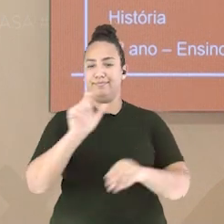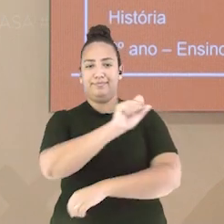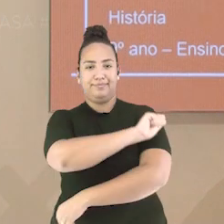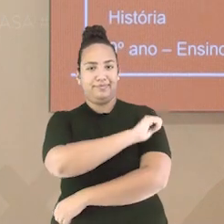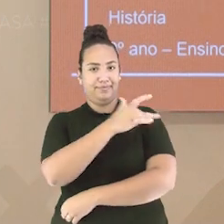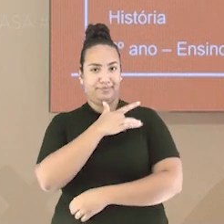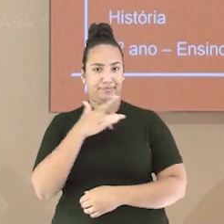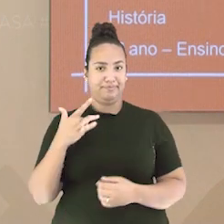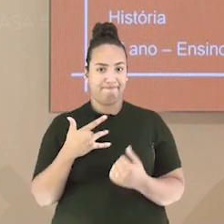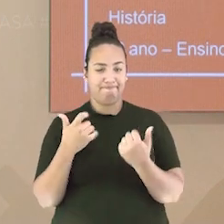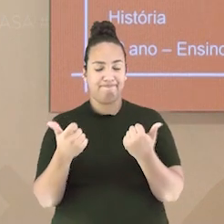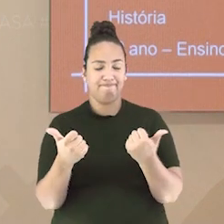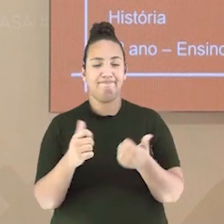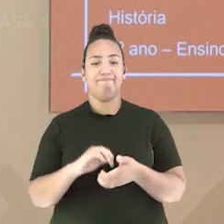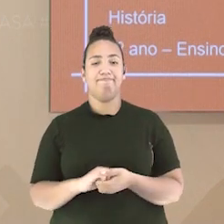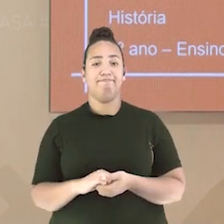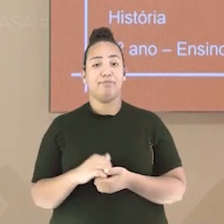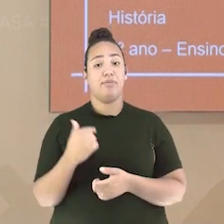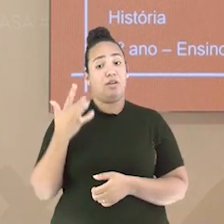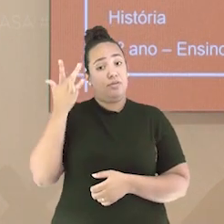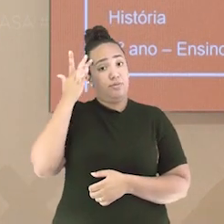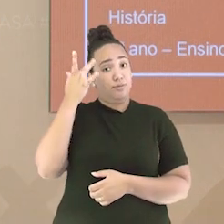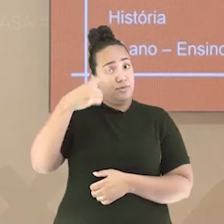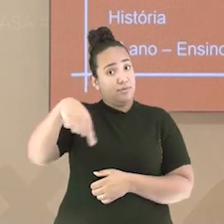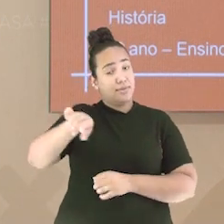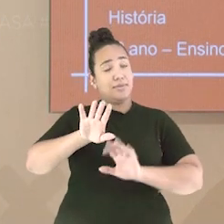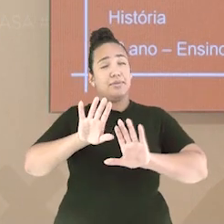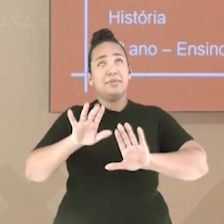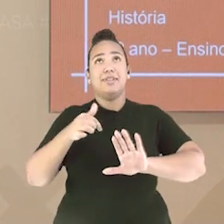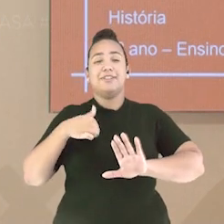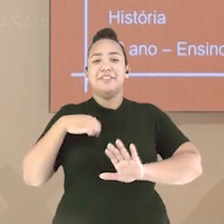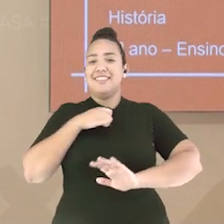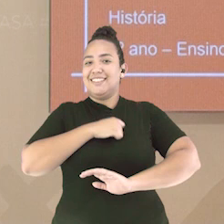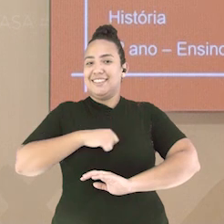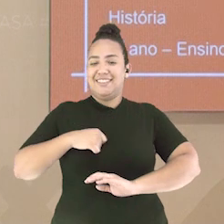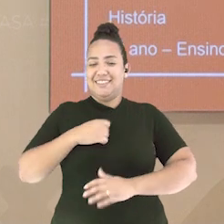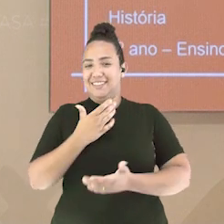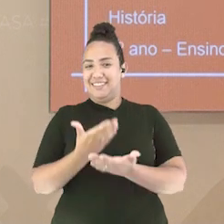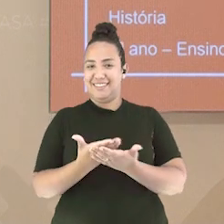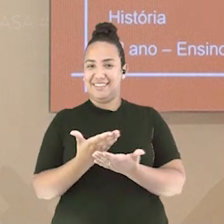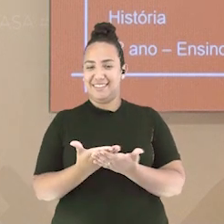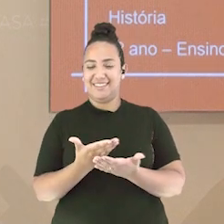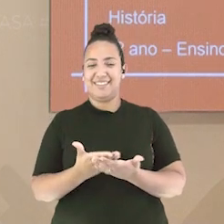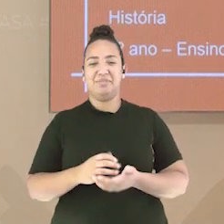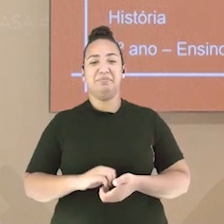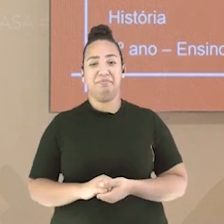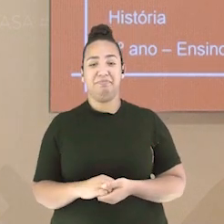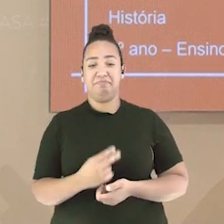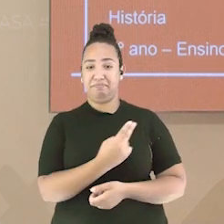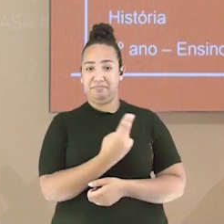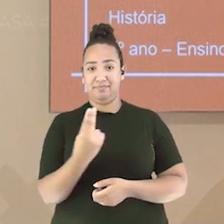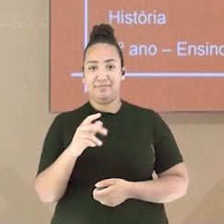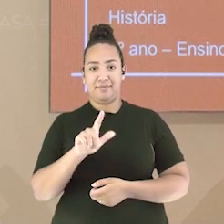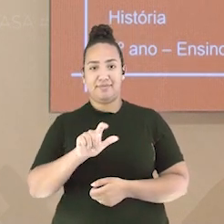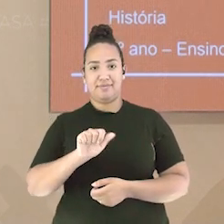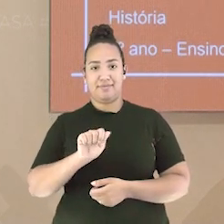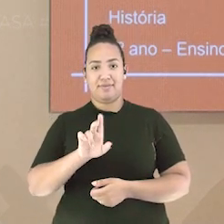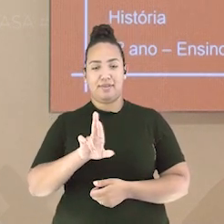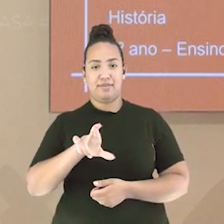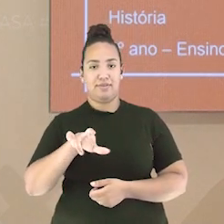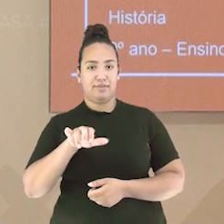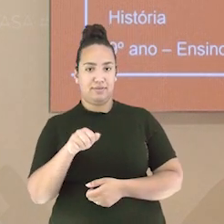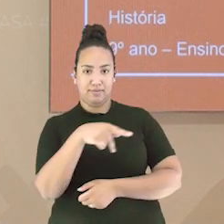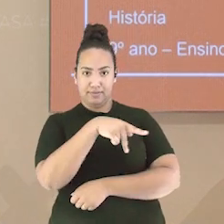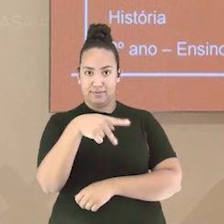Olá, estudantes, tudo bem com vocês? Eu não sei vocês, mas eu já estava morrendo de saudade das nossas aulas. Meu nome é Laura, sou professora